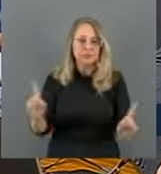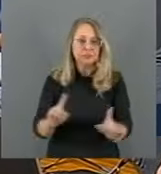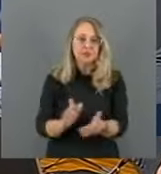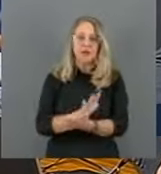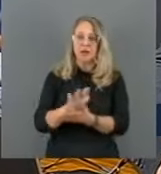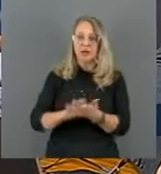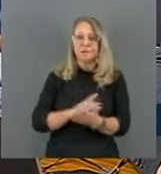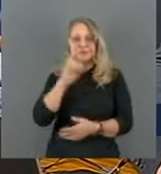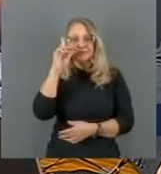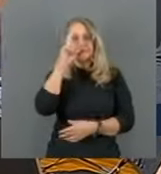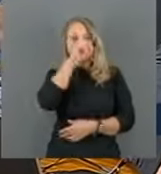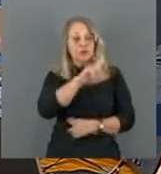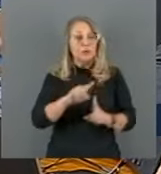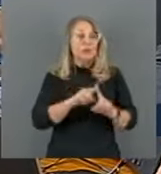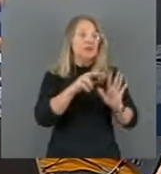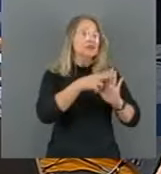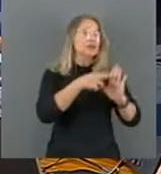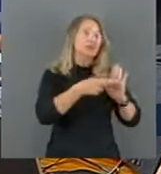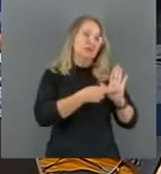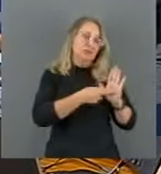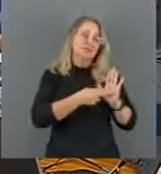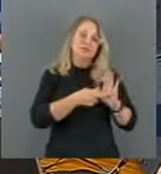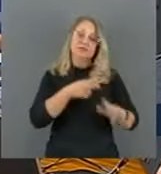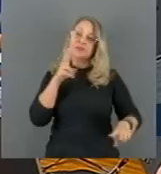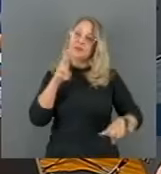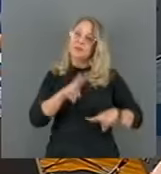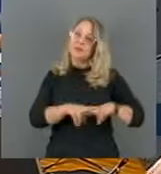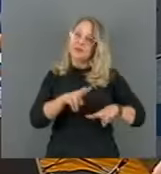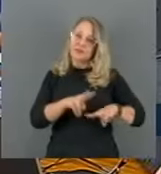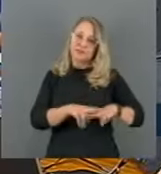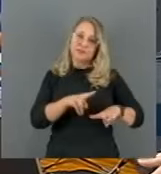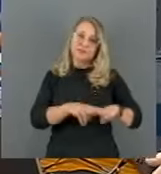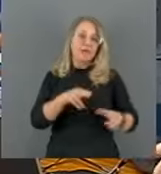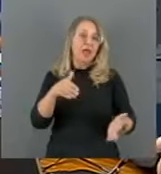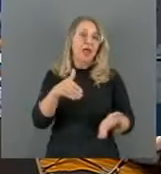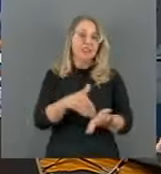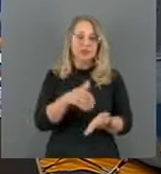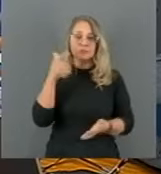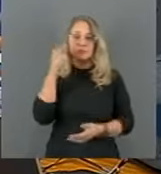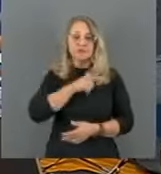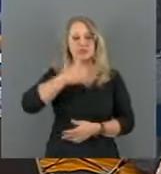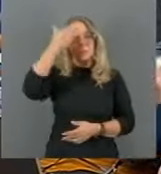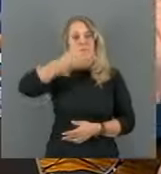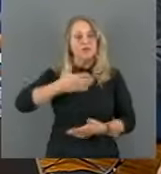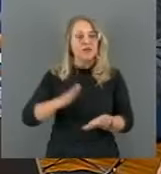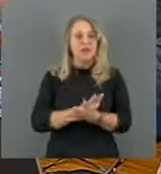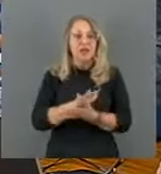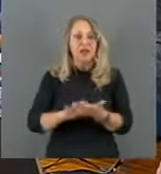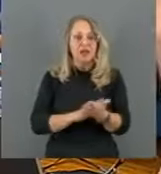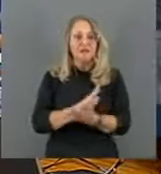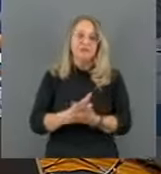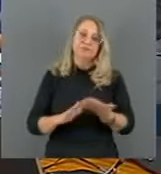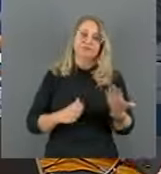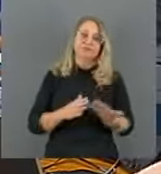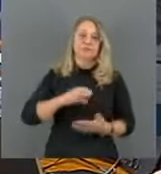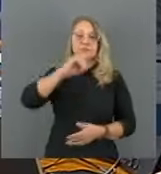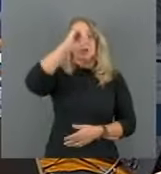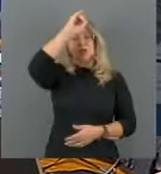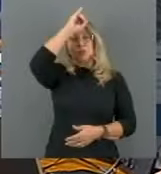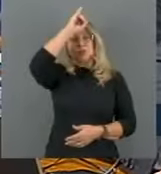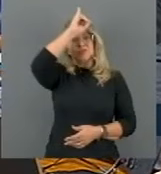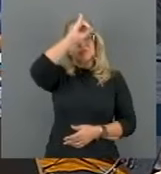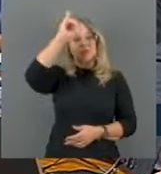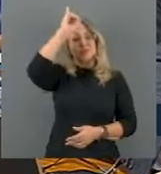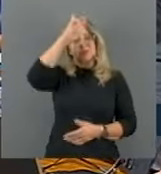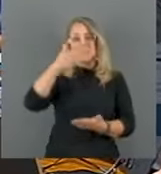é assim que funciona na regra e fica preso enquanto ele não consegue provar a sua inocência e quando é com relação a qualquer